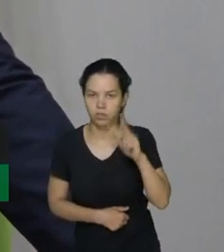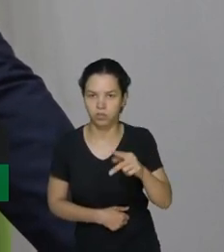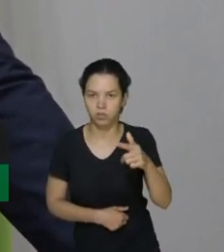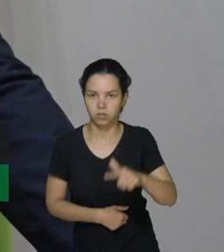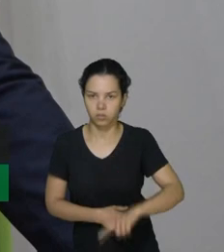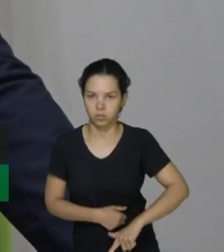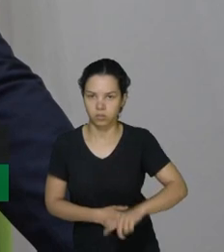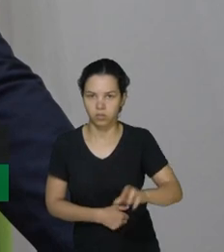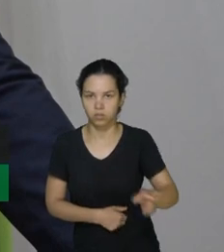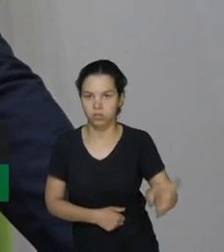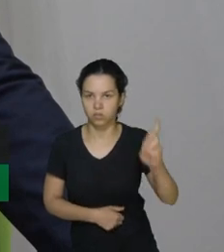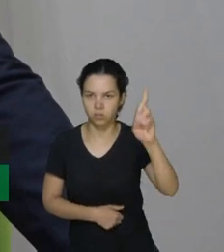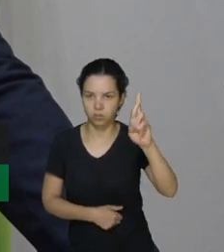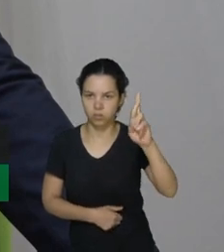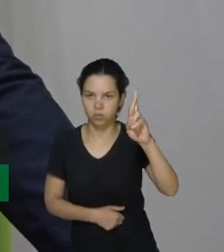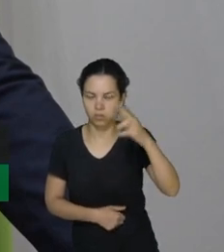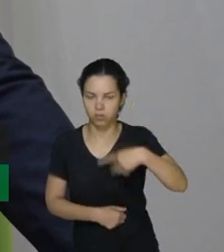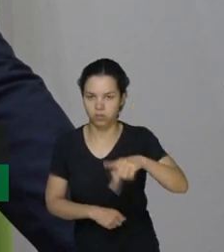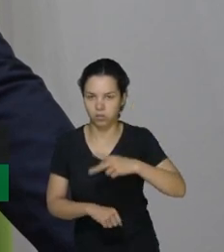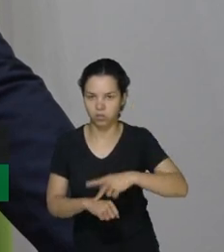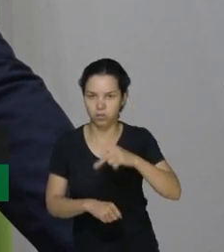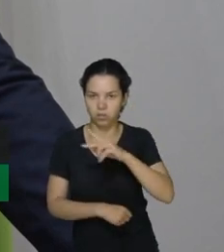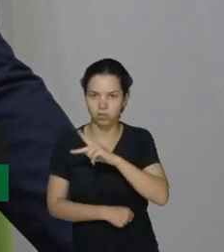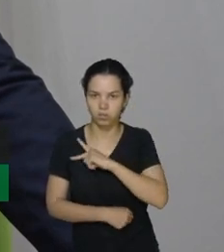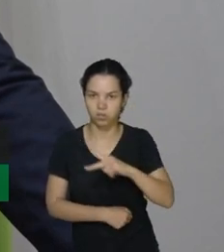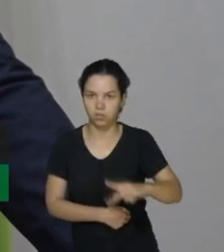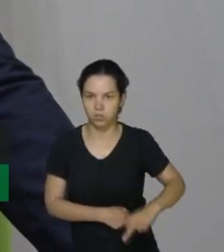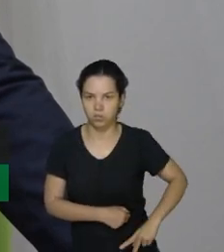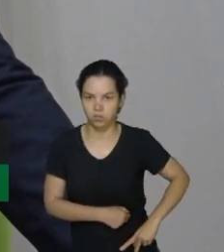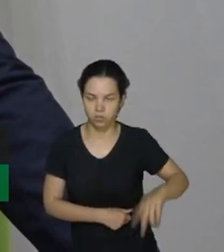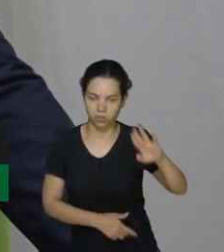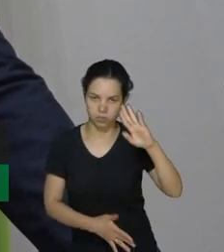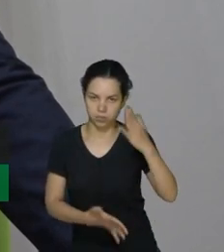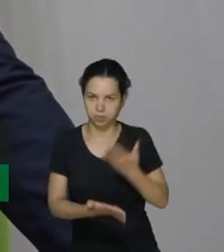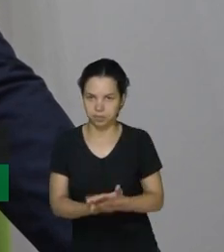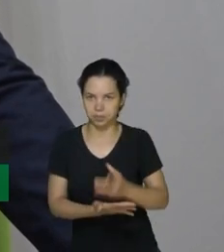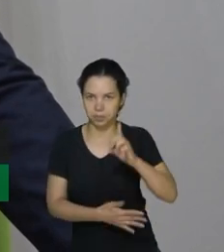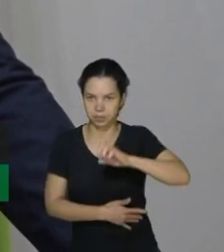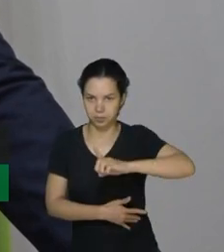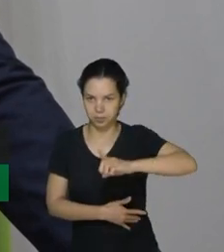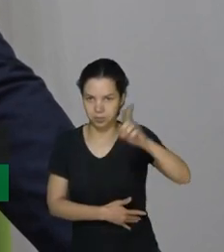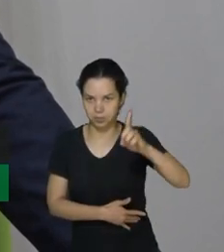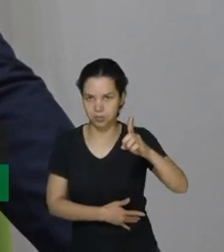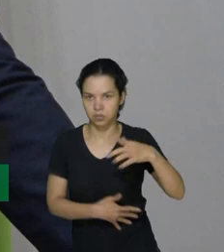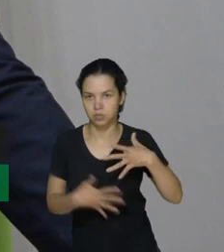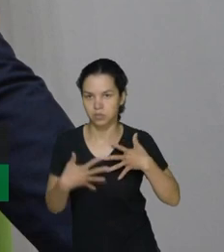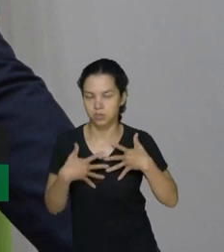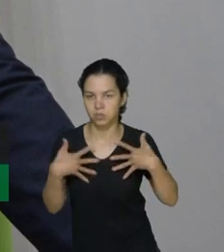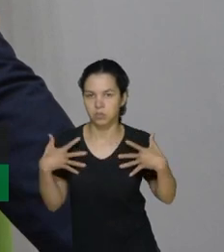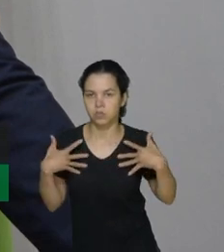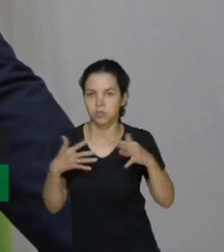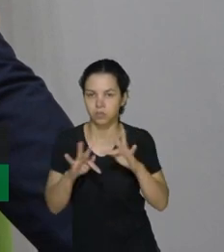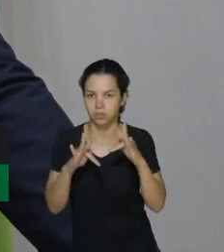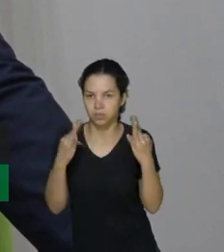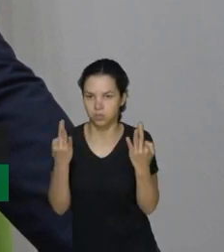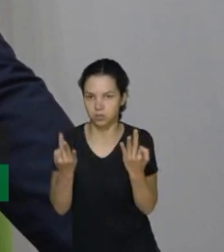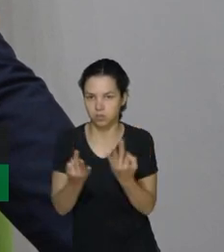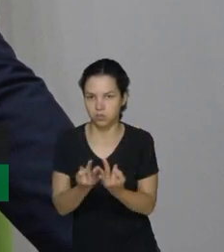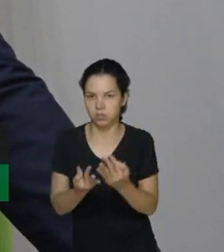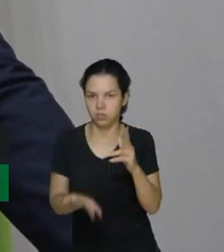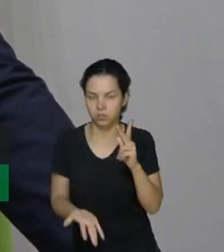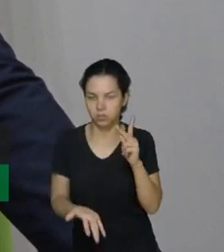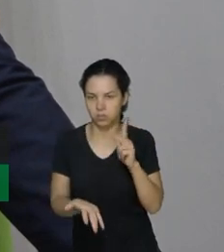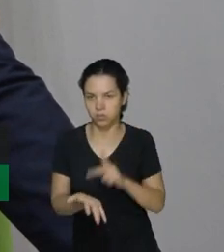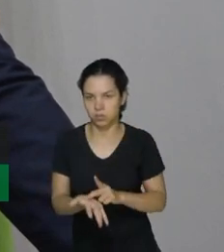do país, um presidente que seja temente a Deus, que honre a sua família de verdade, que honre a família